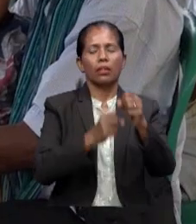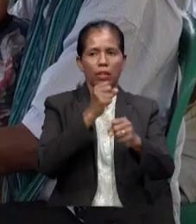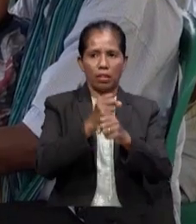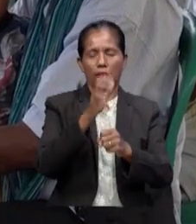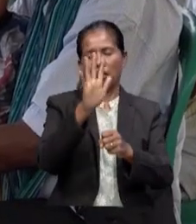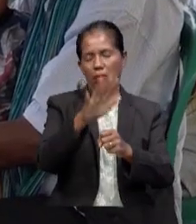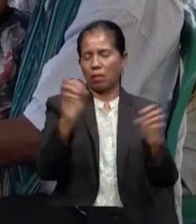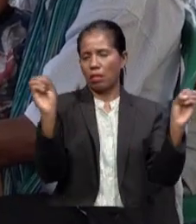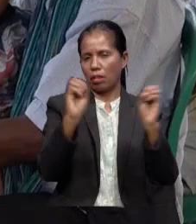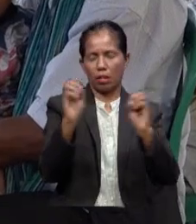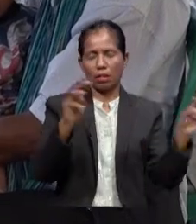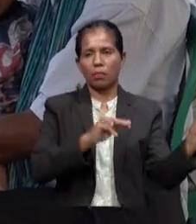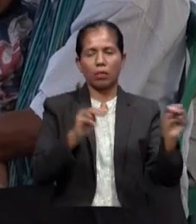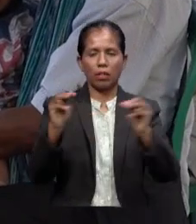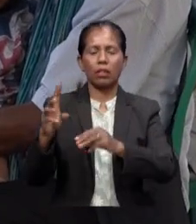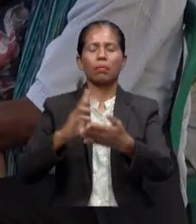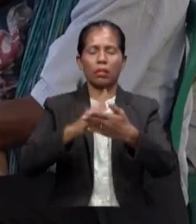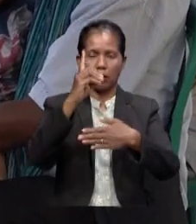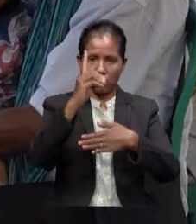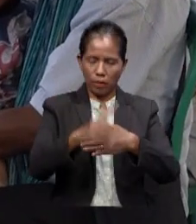la iha mudança ba desenvolvimento.